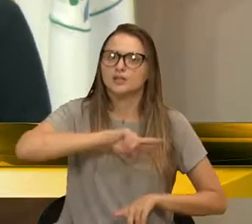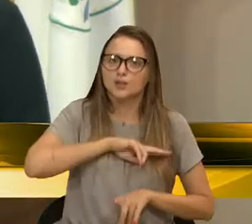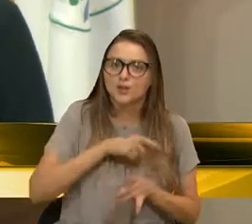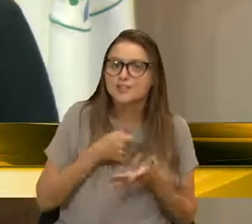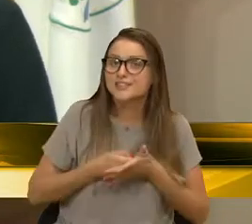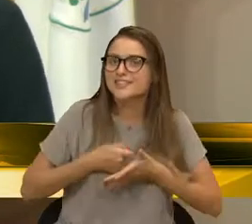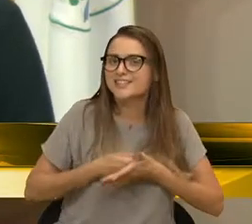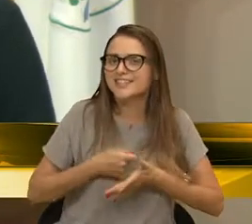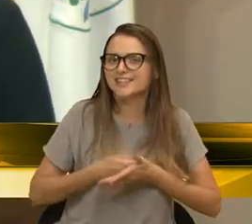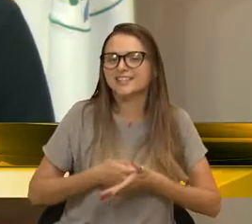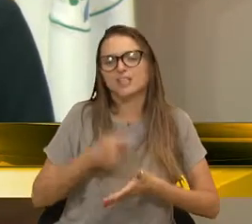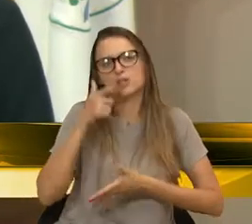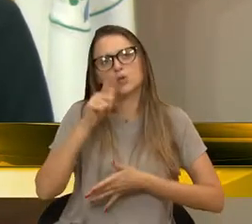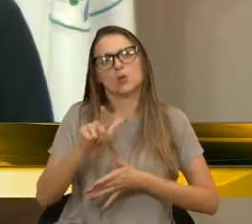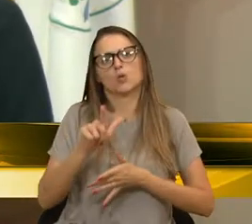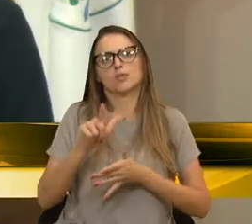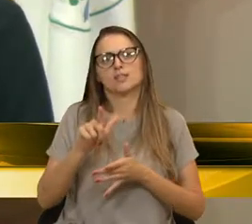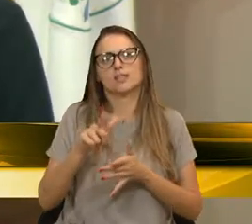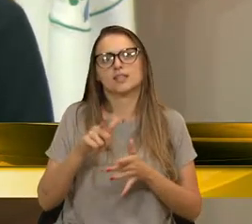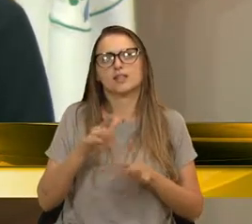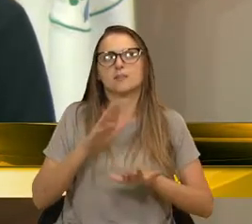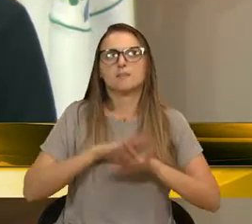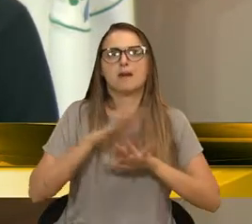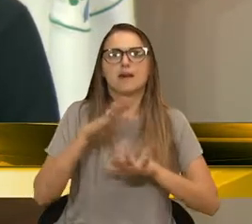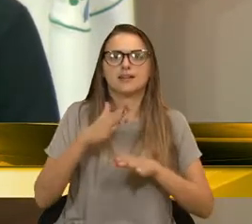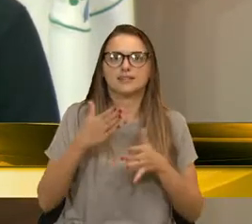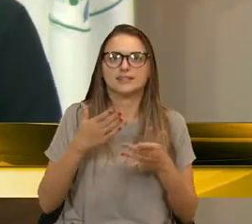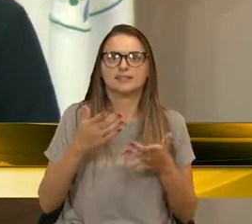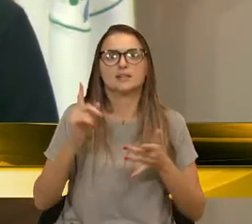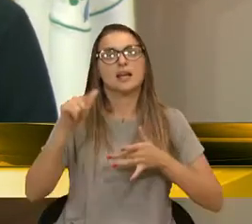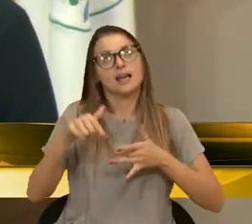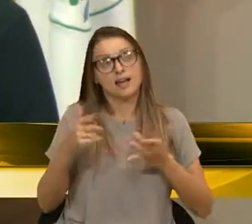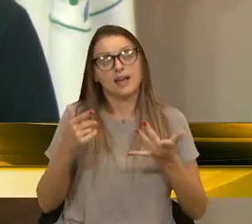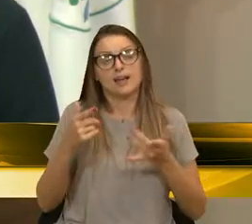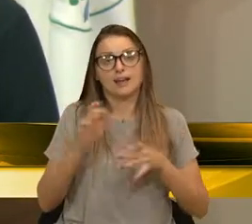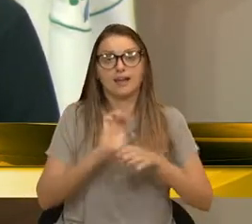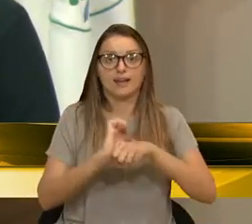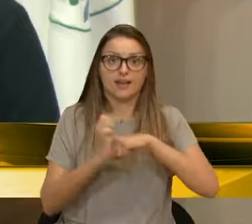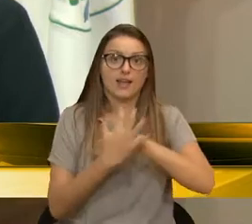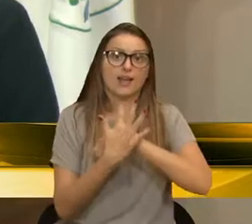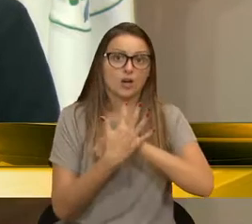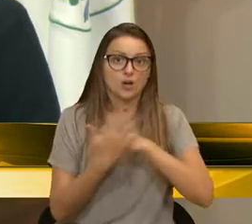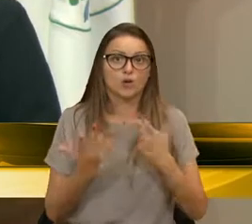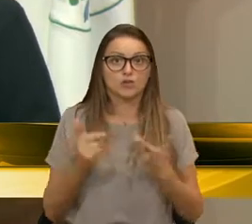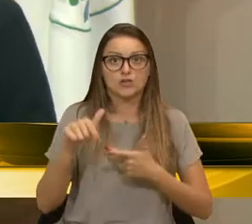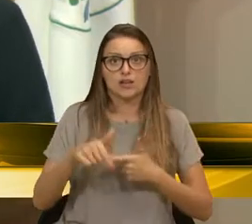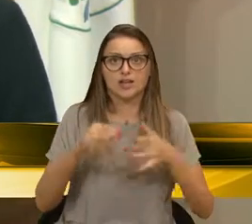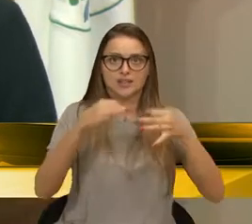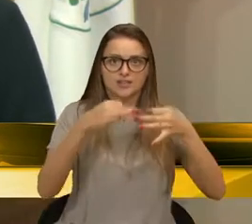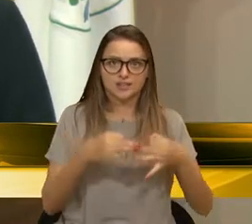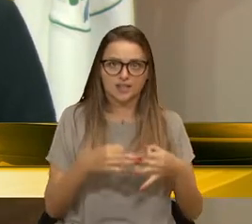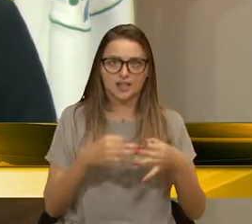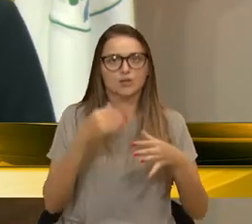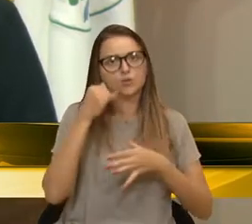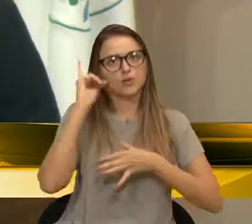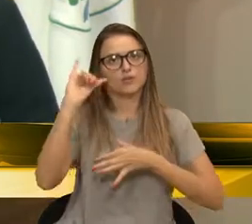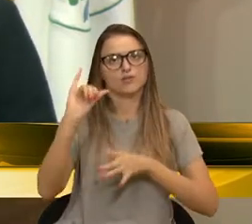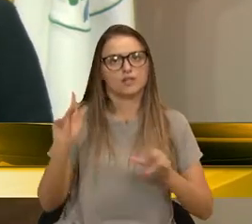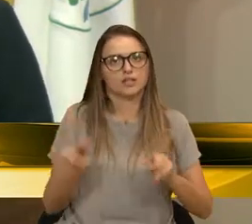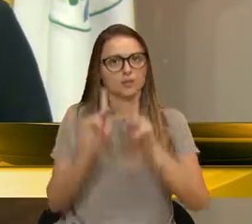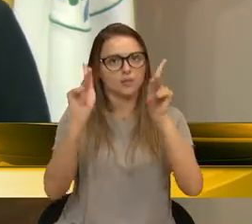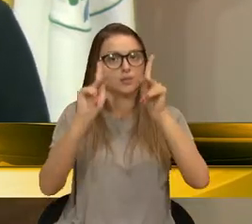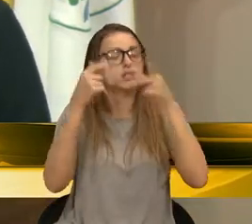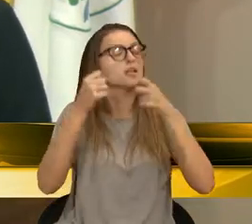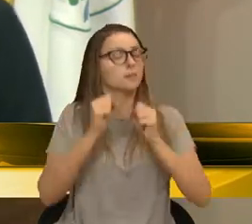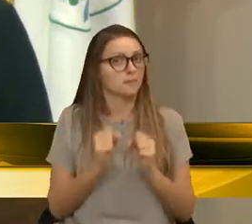conseguir espaço. É uma alternativa ecologicamente sustentável e que pode ser implantada